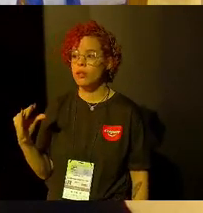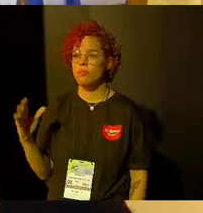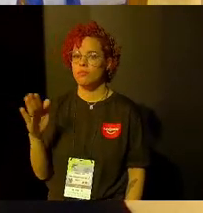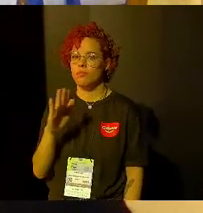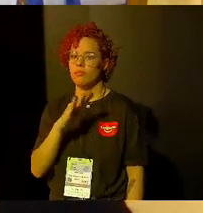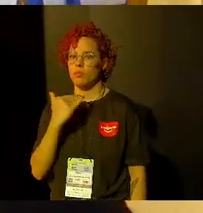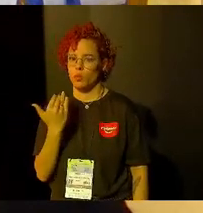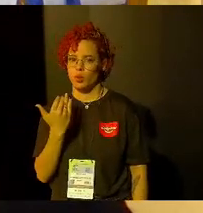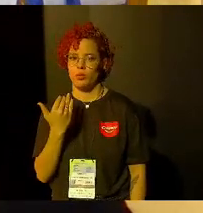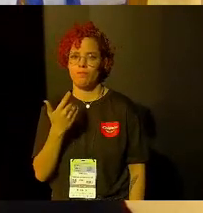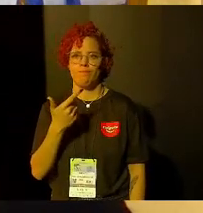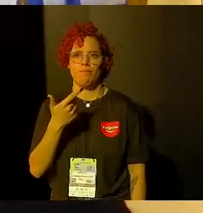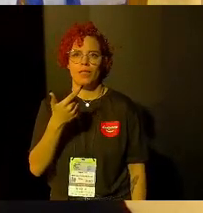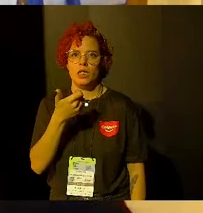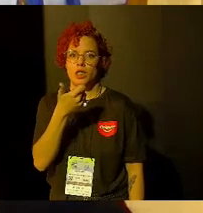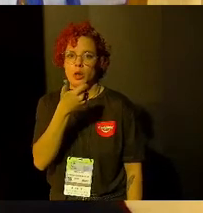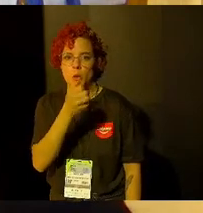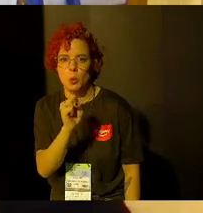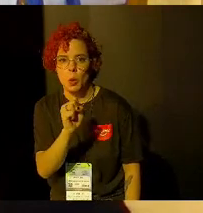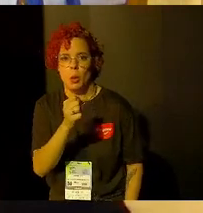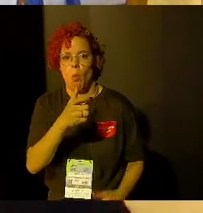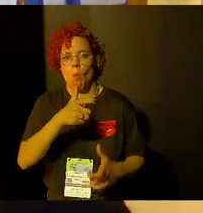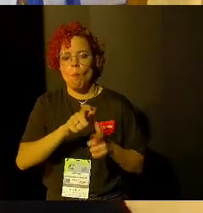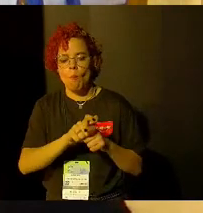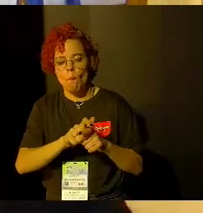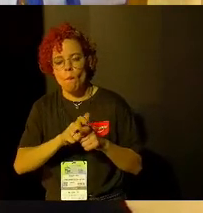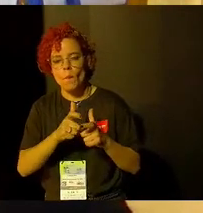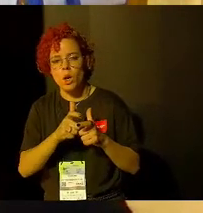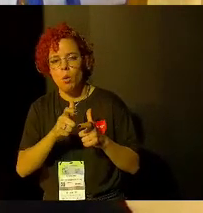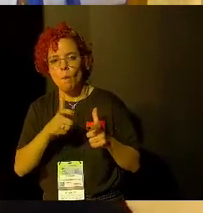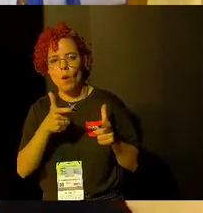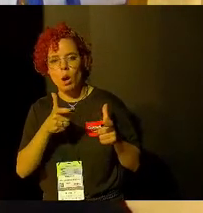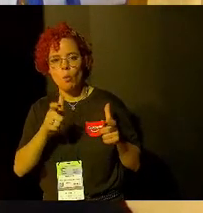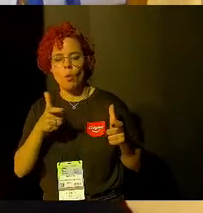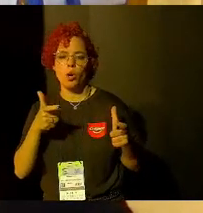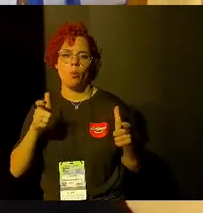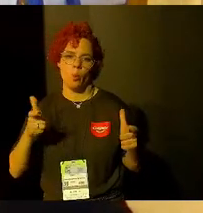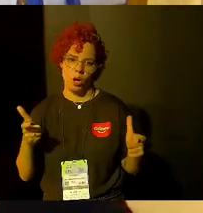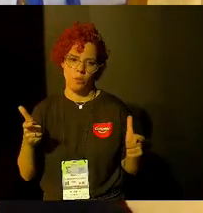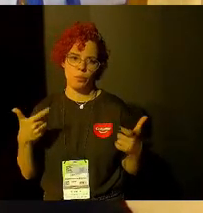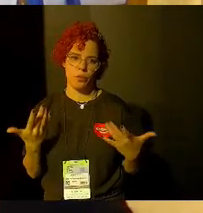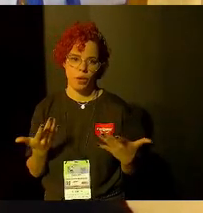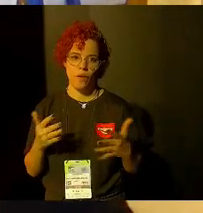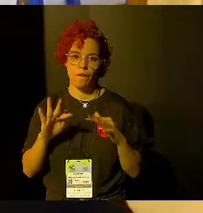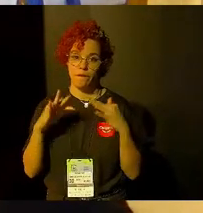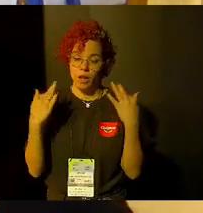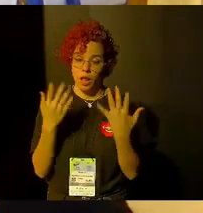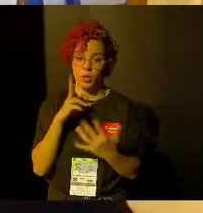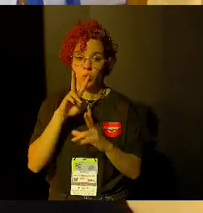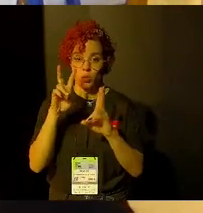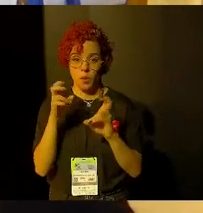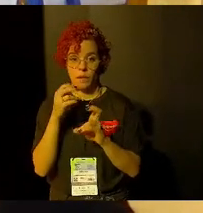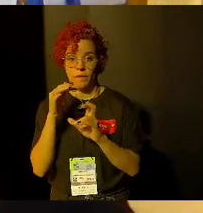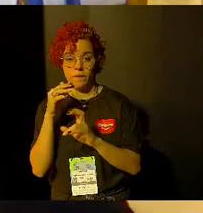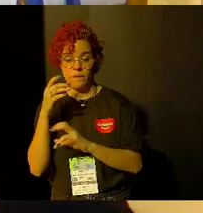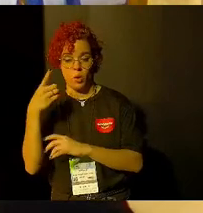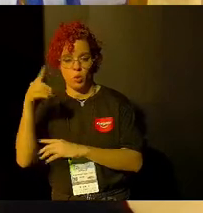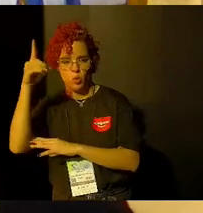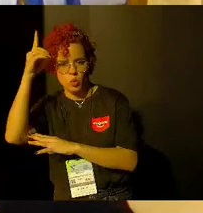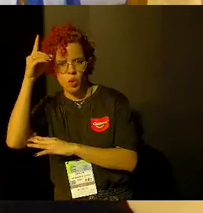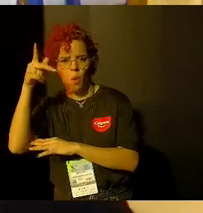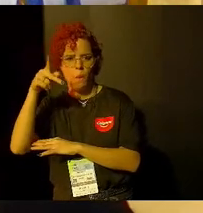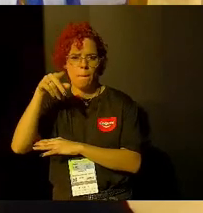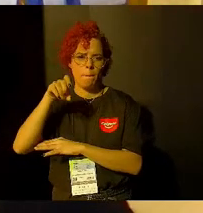18 23 e vai aumentando e vai aumentando Então é isso é fui falado a família real Dom Pedro Dom João